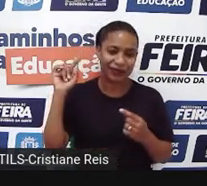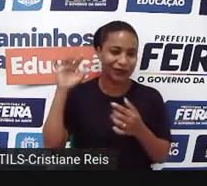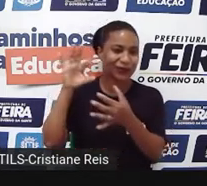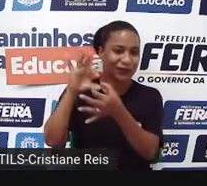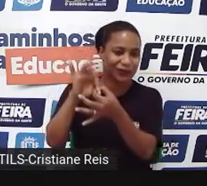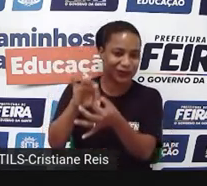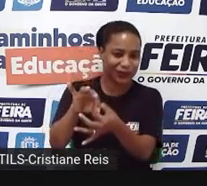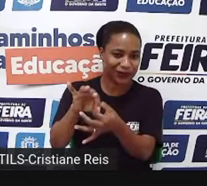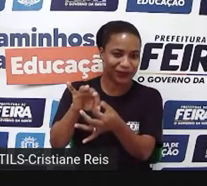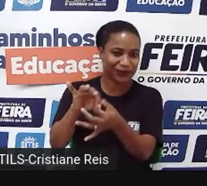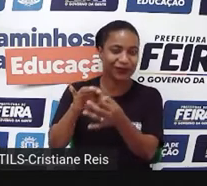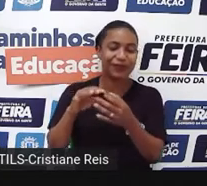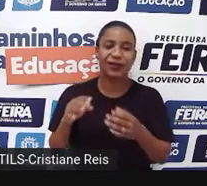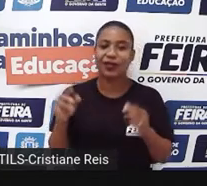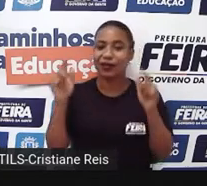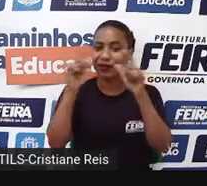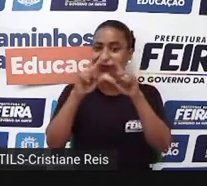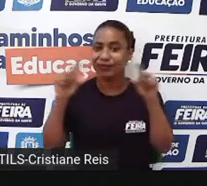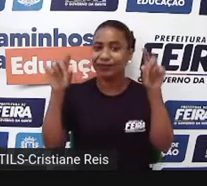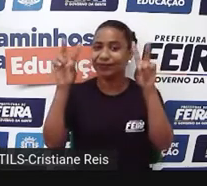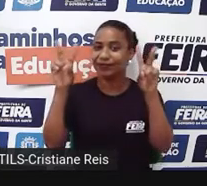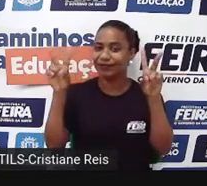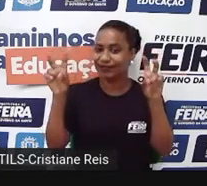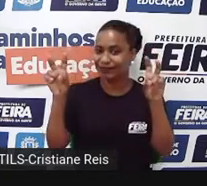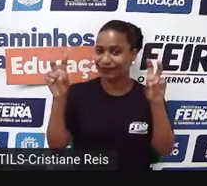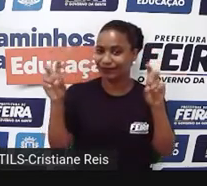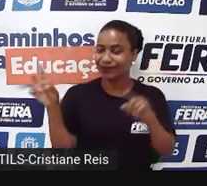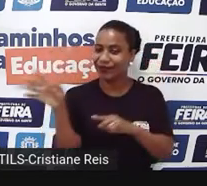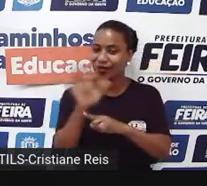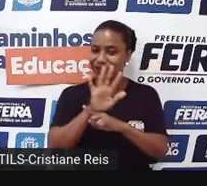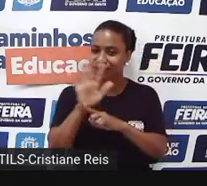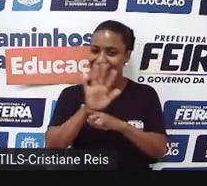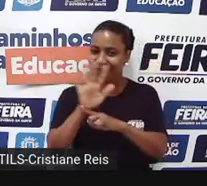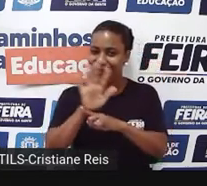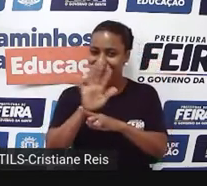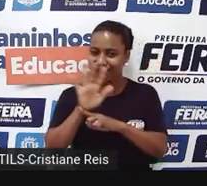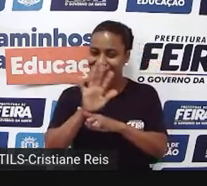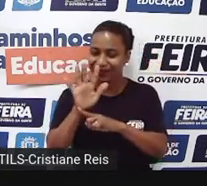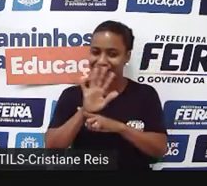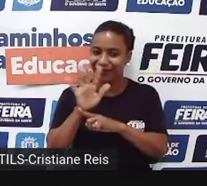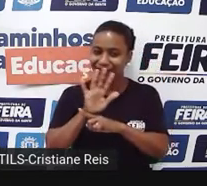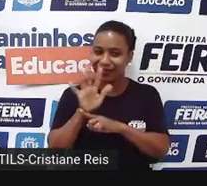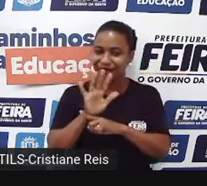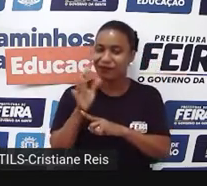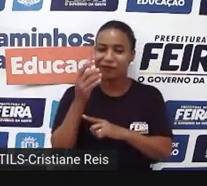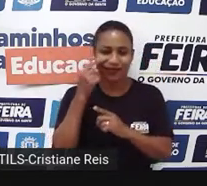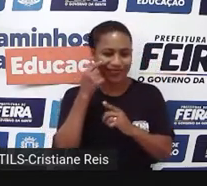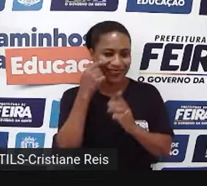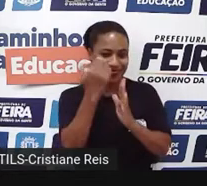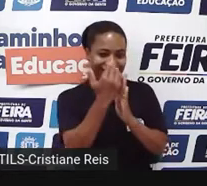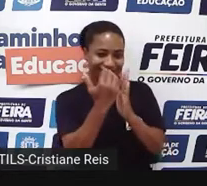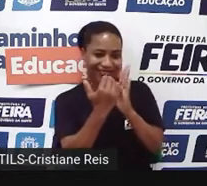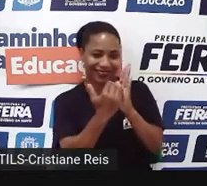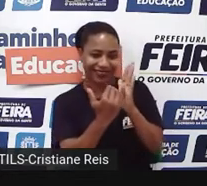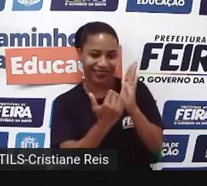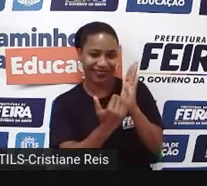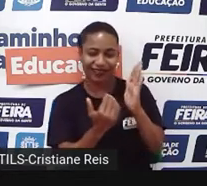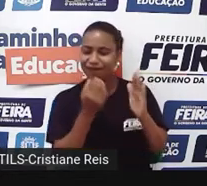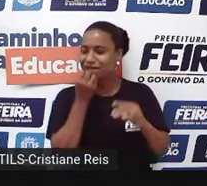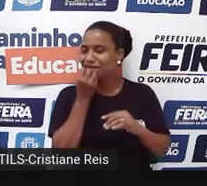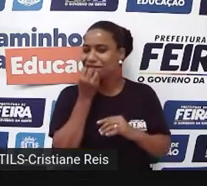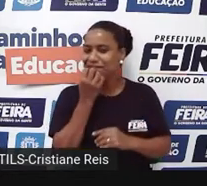que legal o tema de nossa aula de hoje, hein? Quem é que não gosta de assistir um bom filme? Uma boa série, um bom